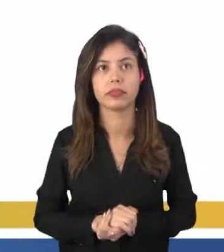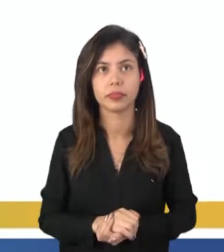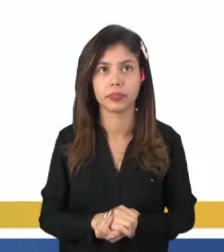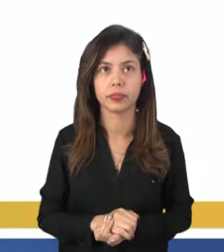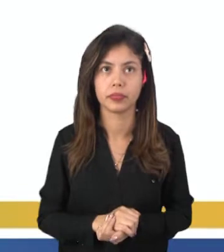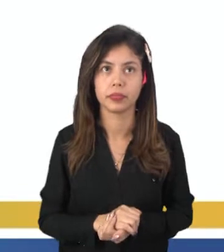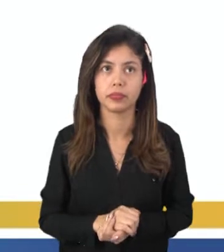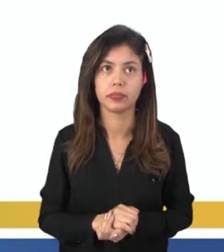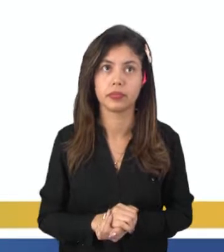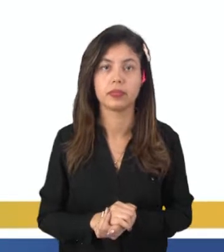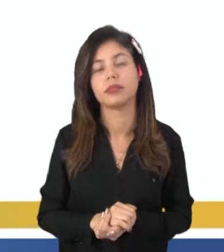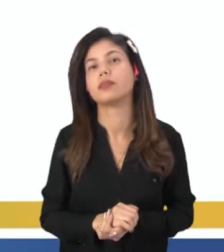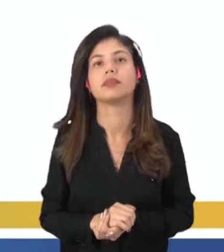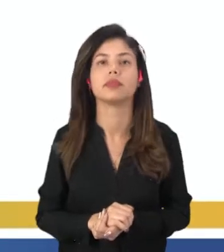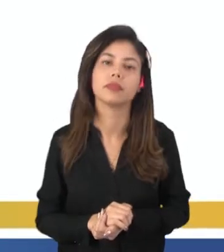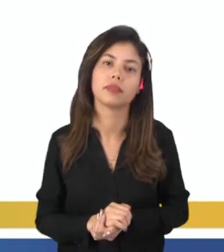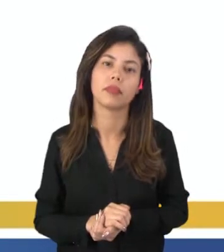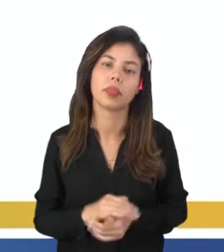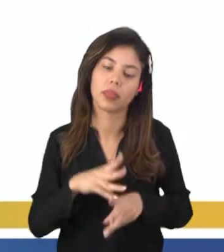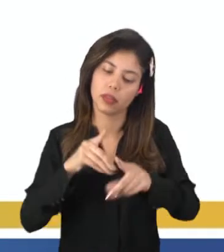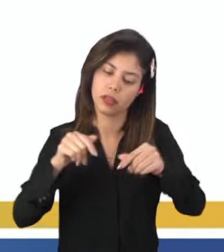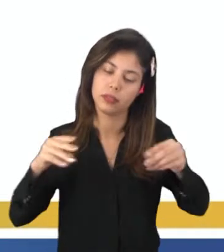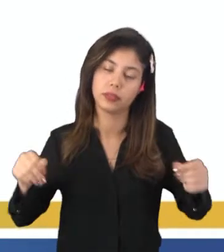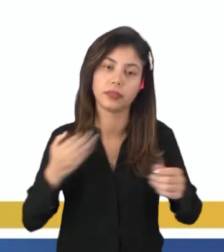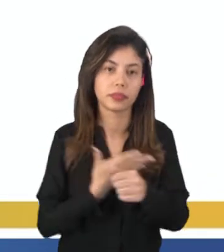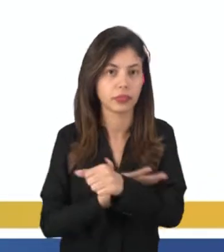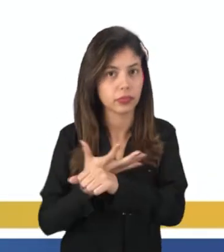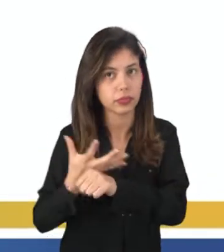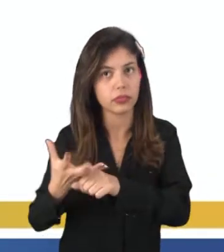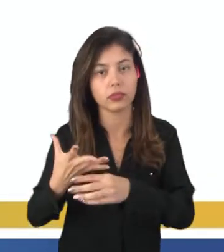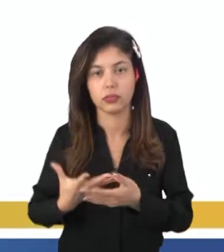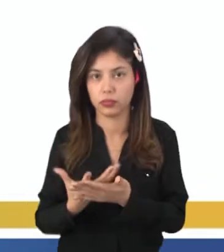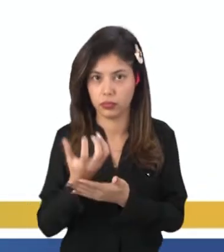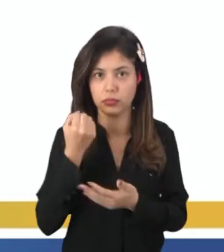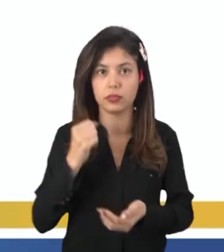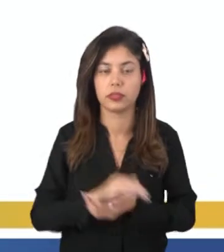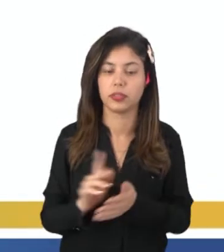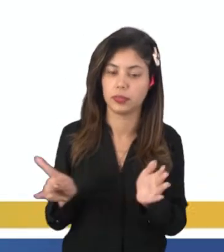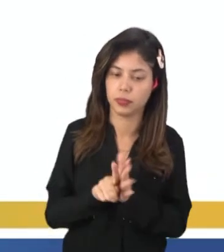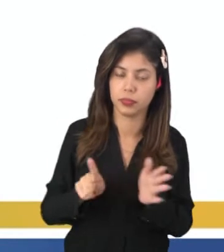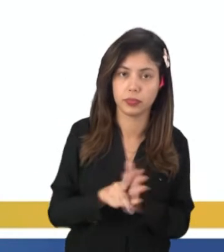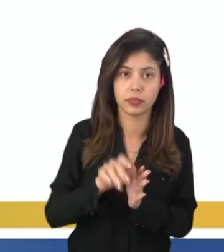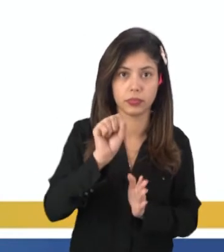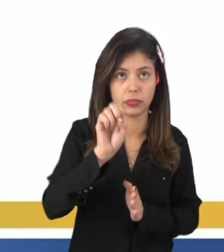De aradagem, do plantio, da colheita, tudo realizado por quem? Pelos servos.